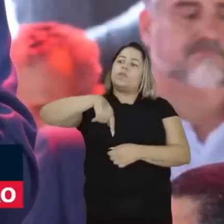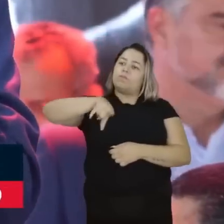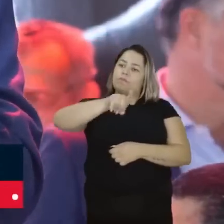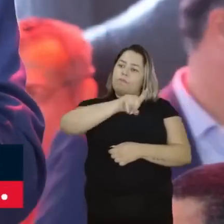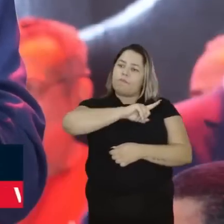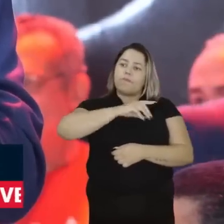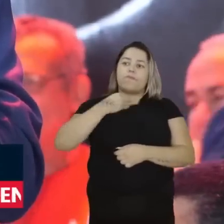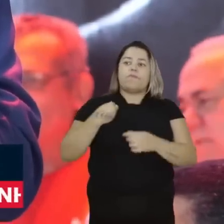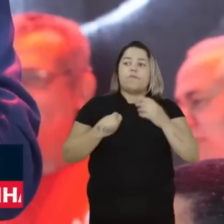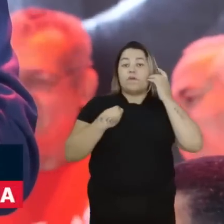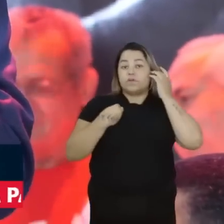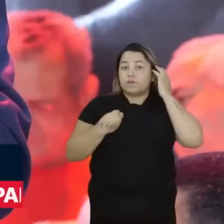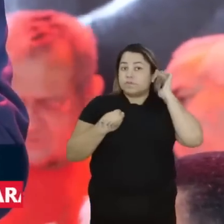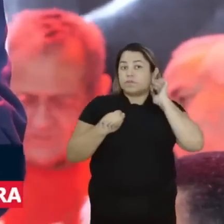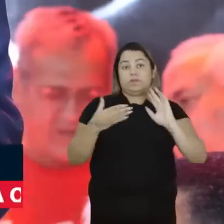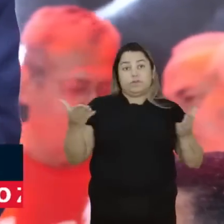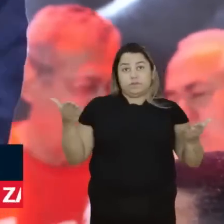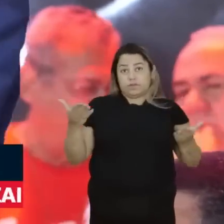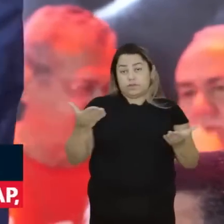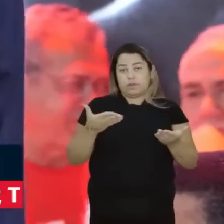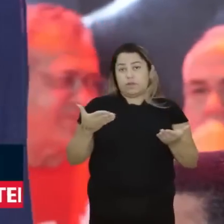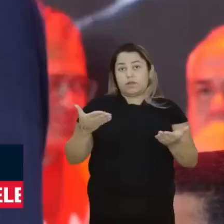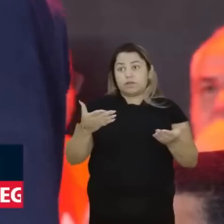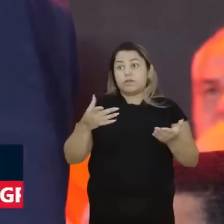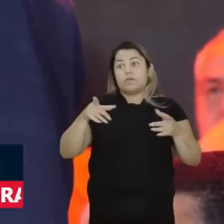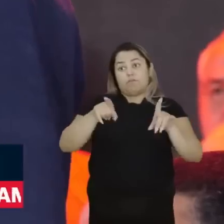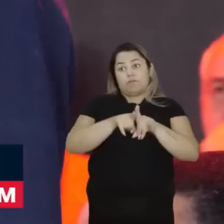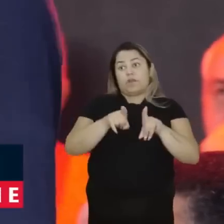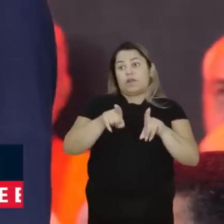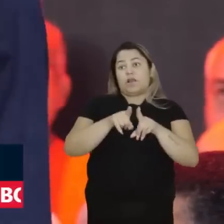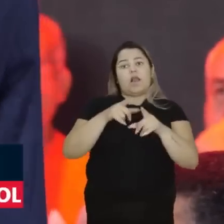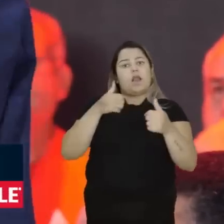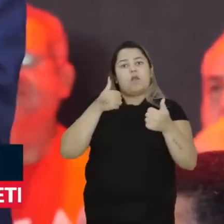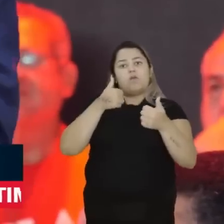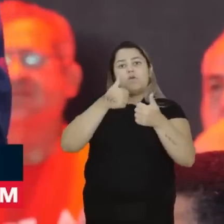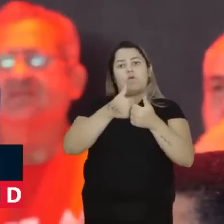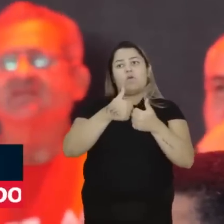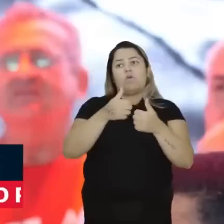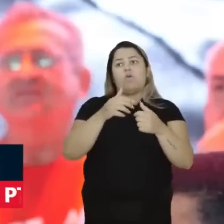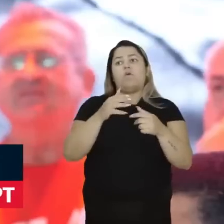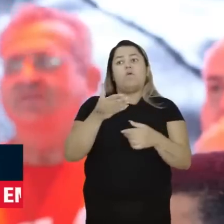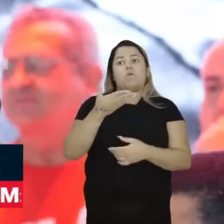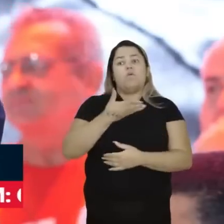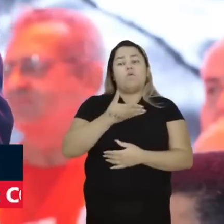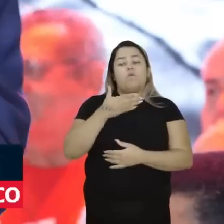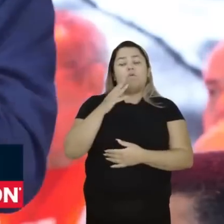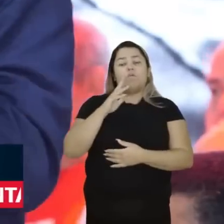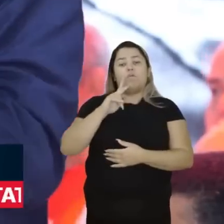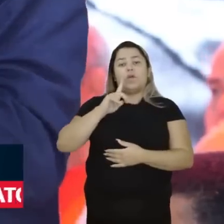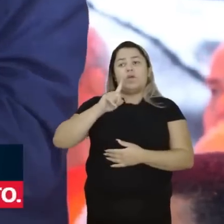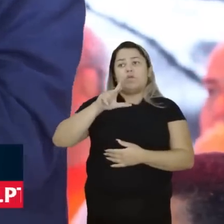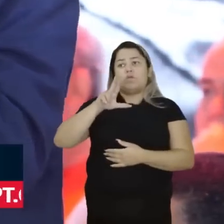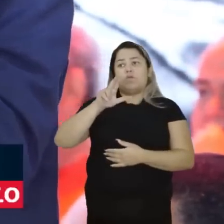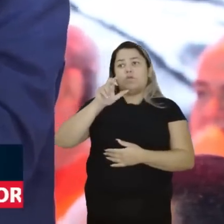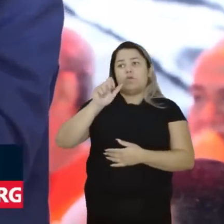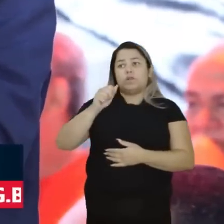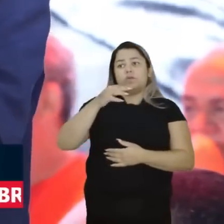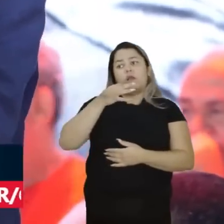presença aqui não foi só para acompanhar o companheiro Lula, que já